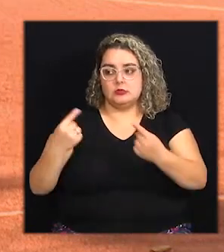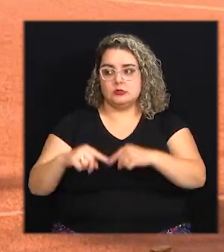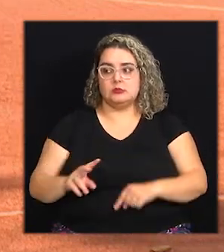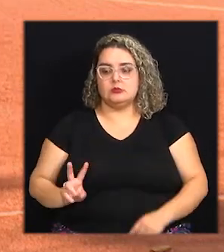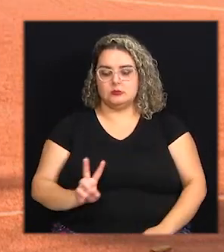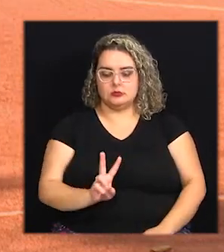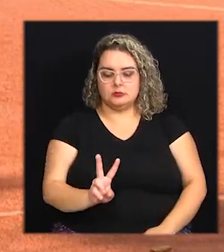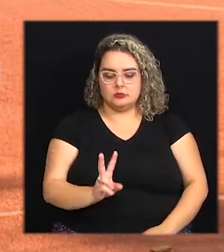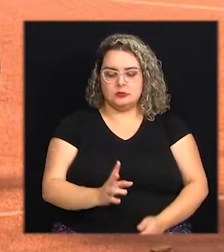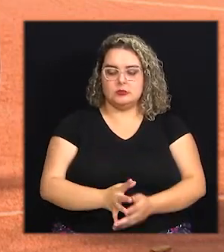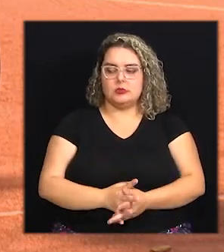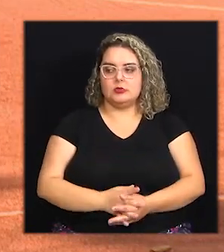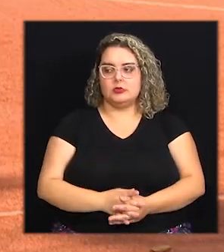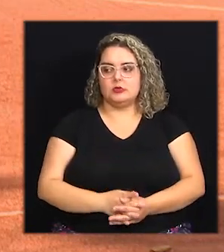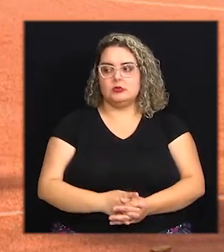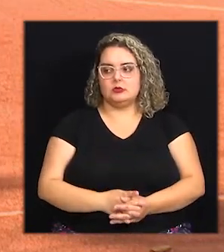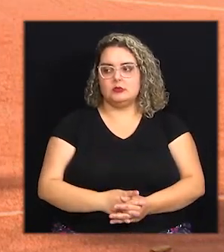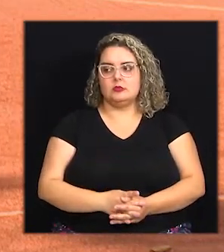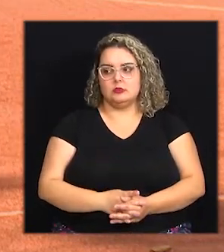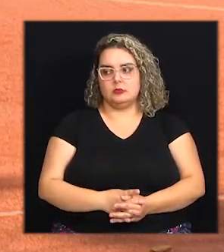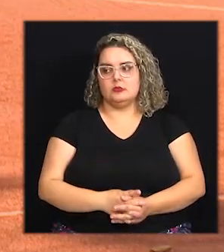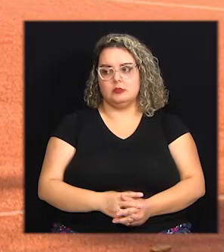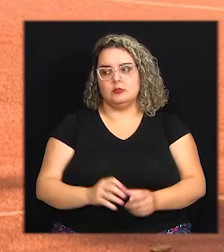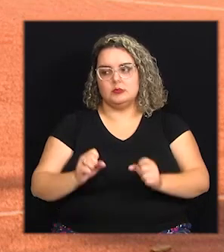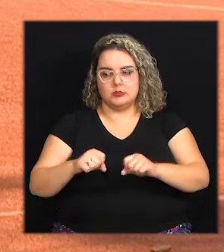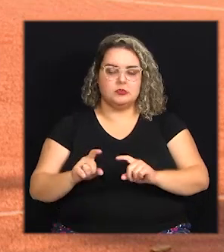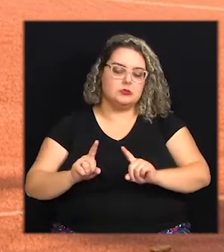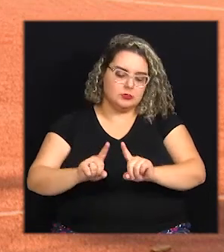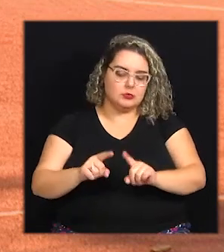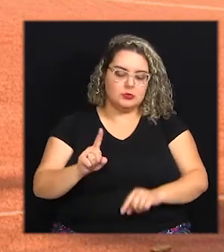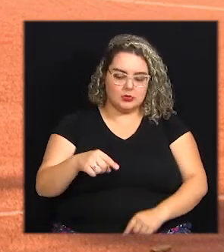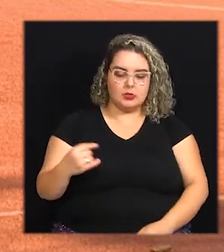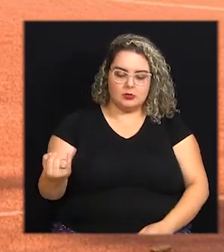na dupla, eu vou sim jogar dupla